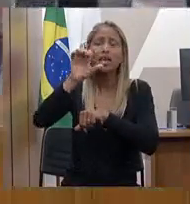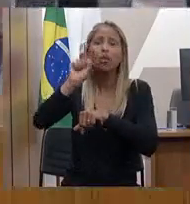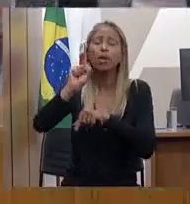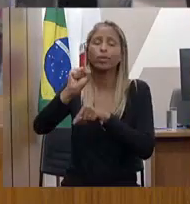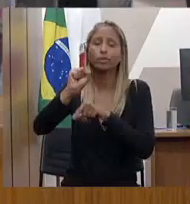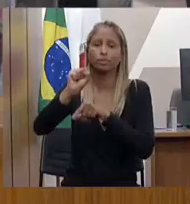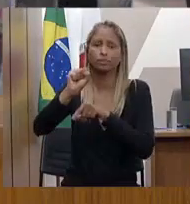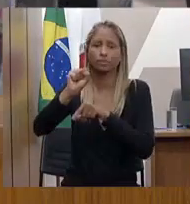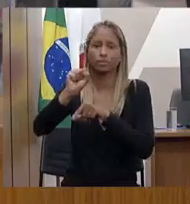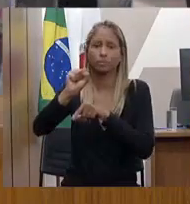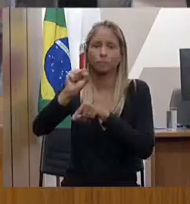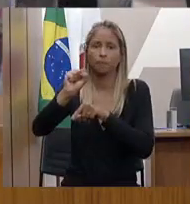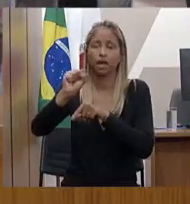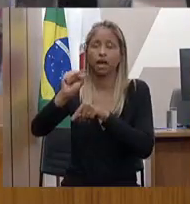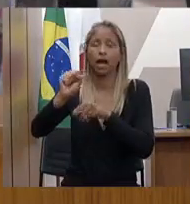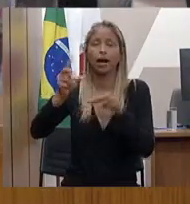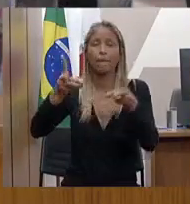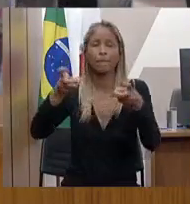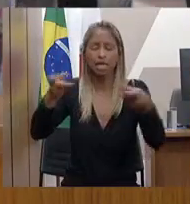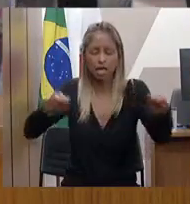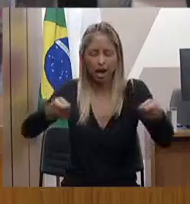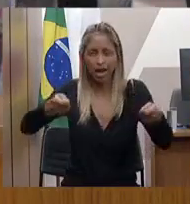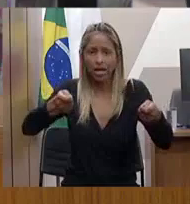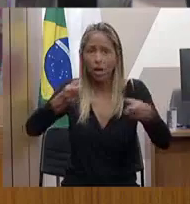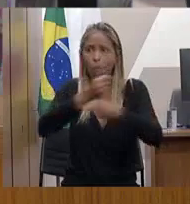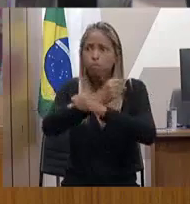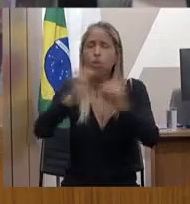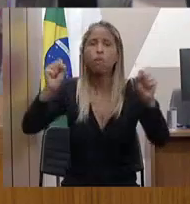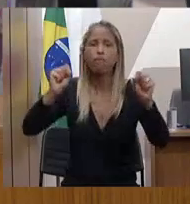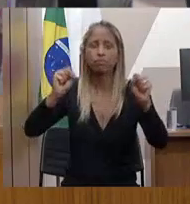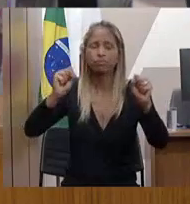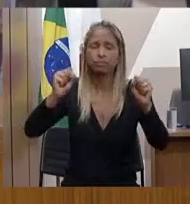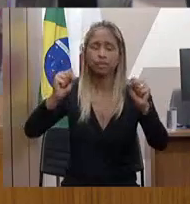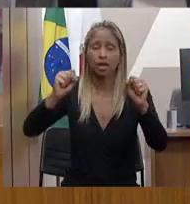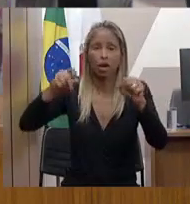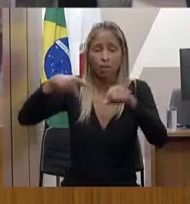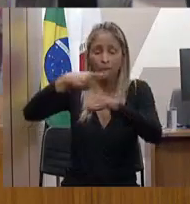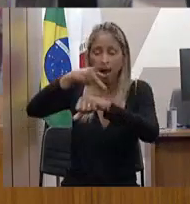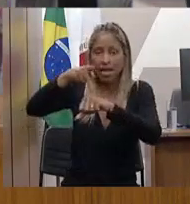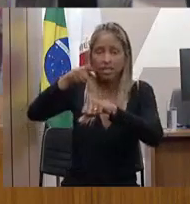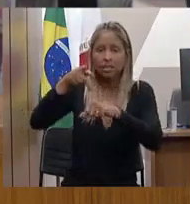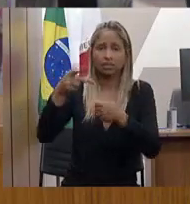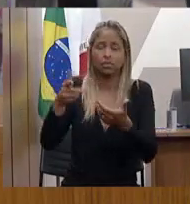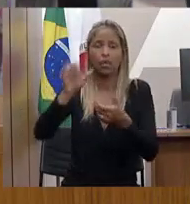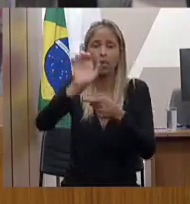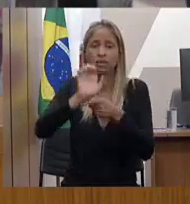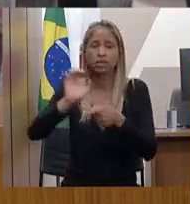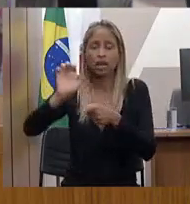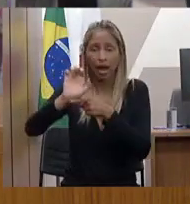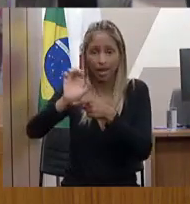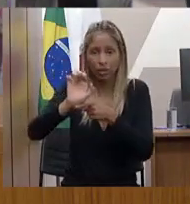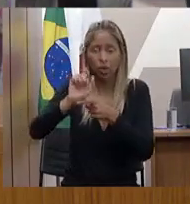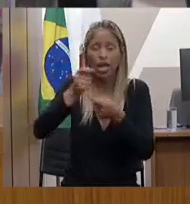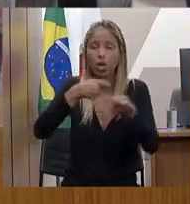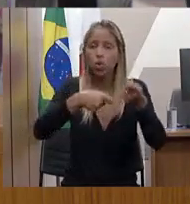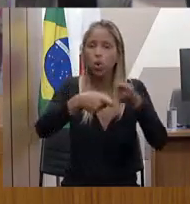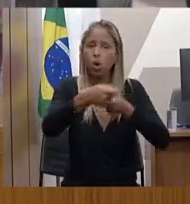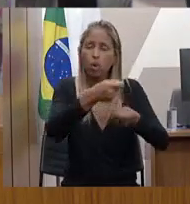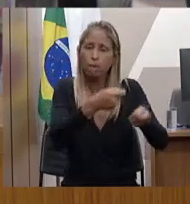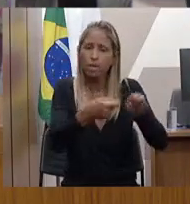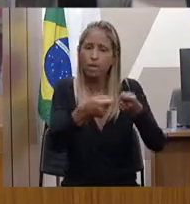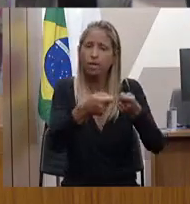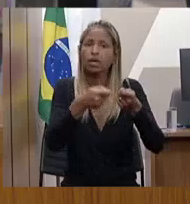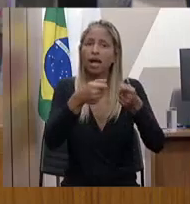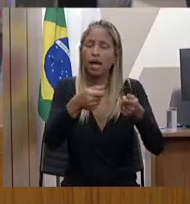isso é muito importante no estado num país onde uma das suas principais formas de Economia ainda